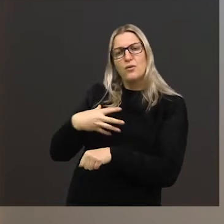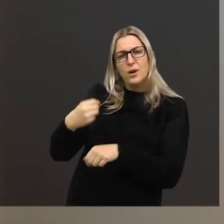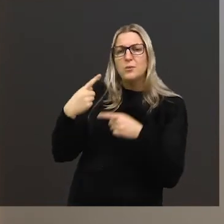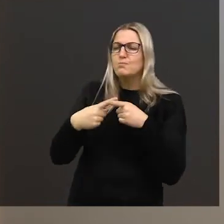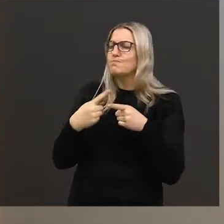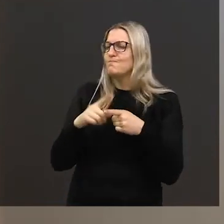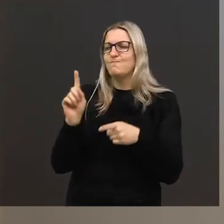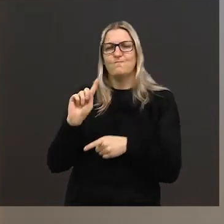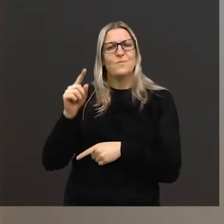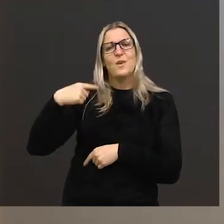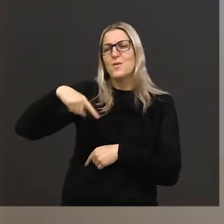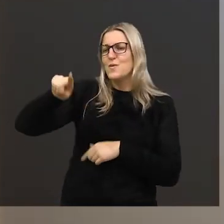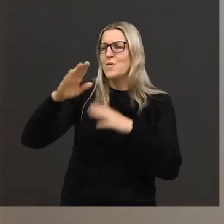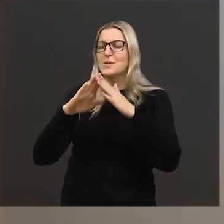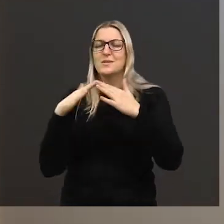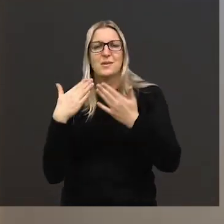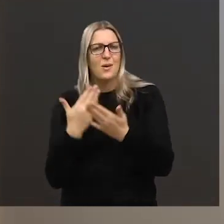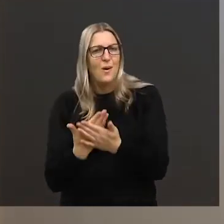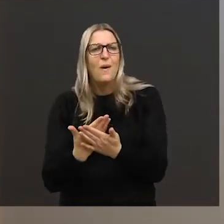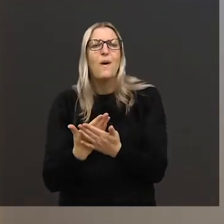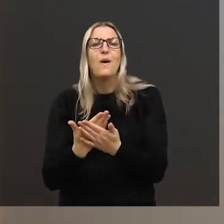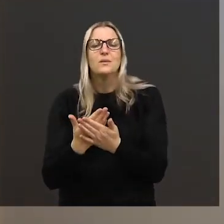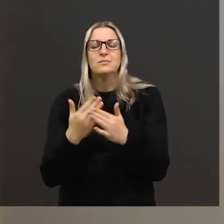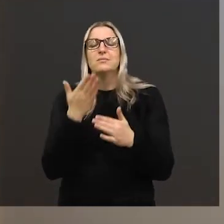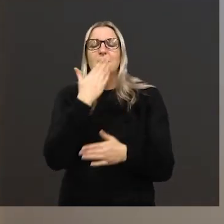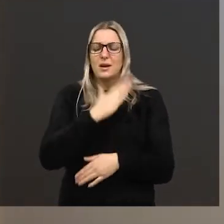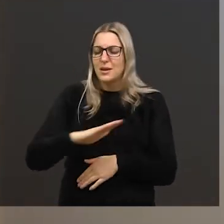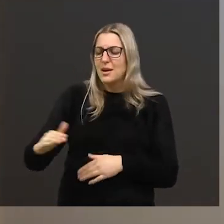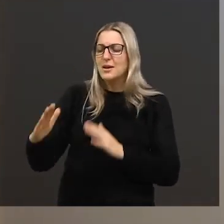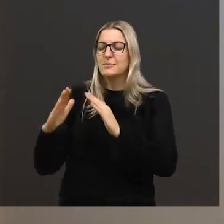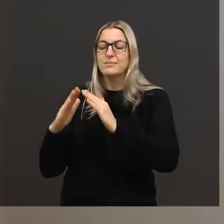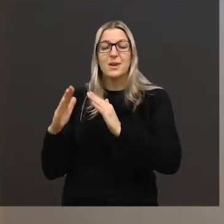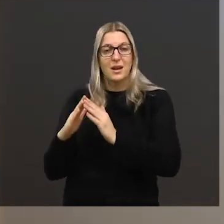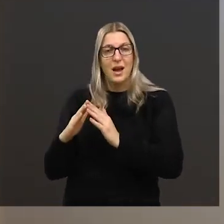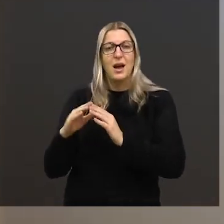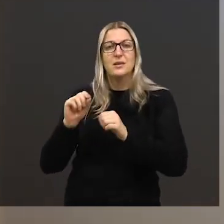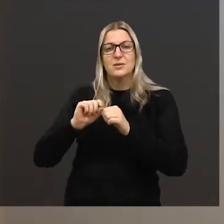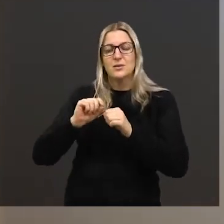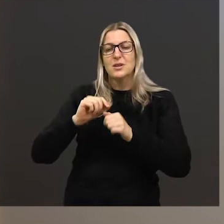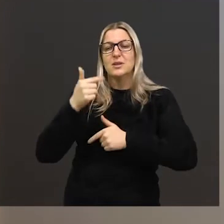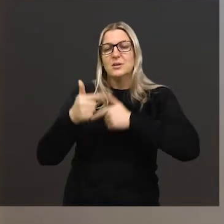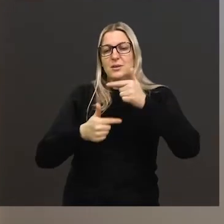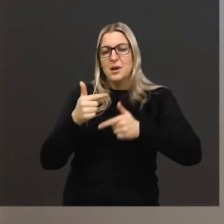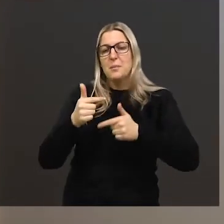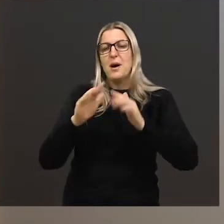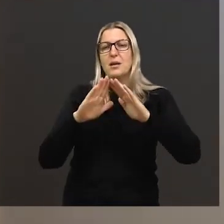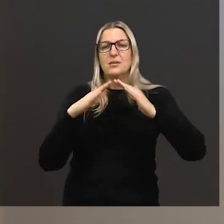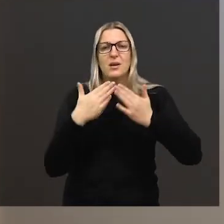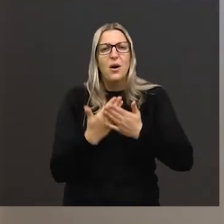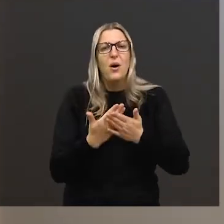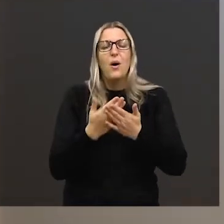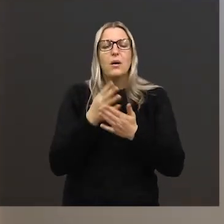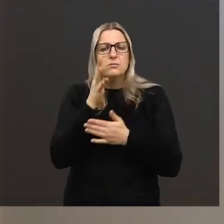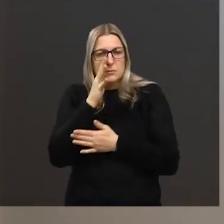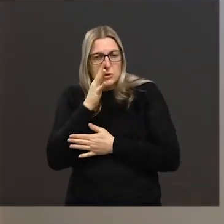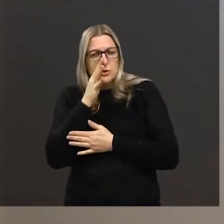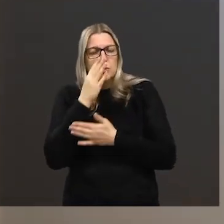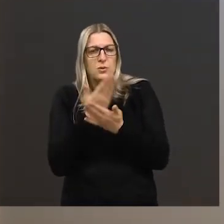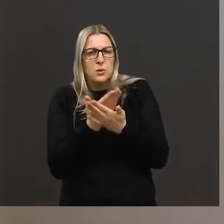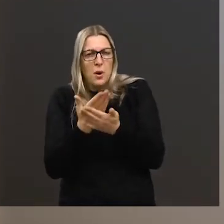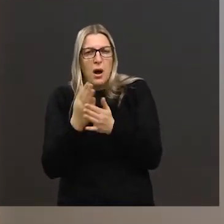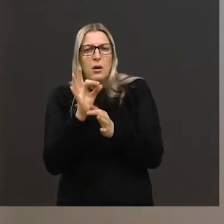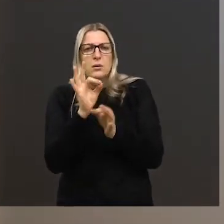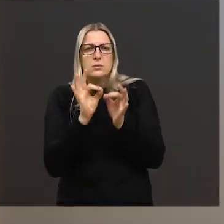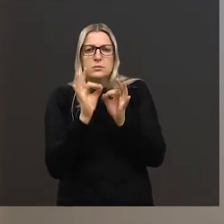estão frequentando a escola presencial agora, as crianças estão em casa ou fazendo trabalhos escolares ou assistindo aulas, né, pela